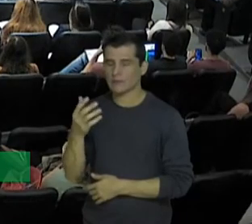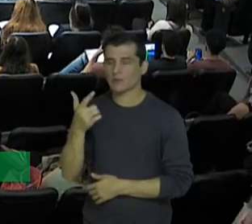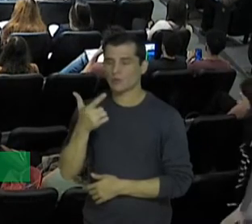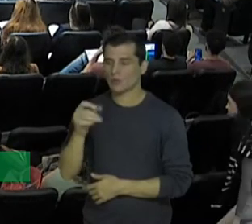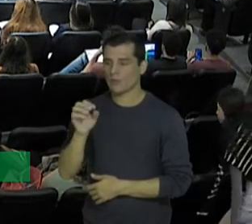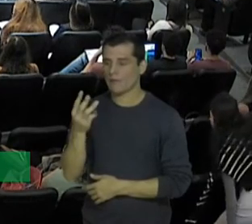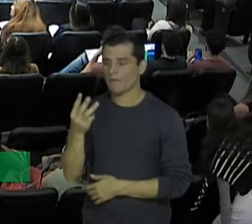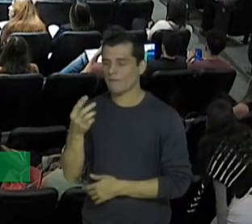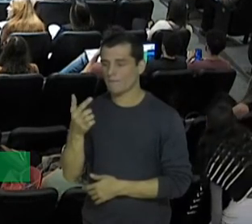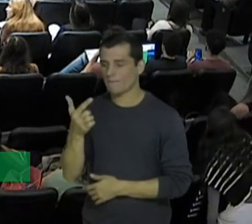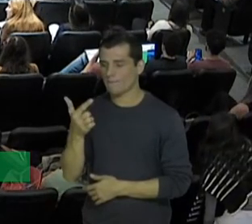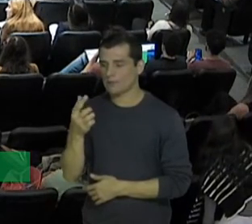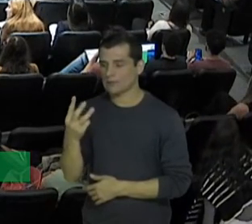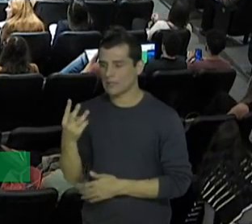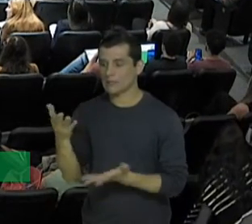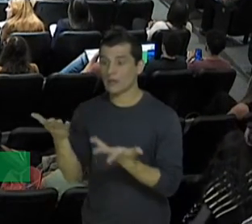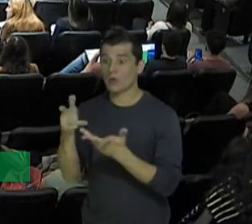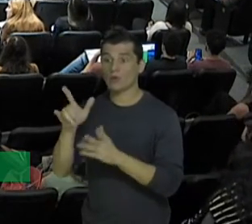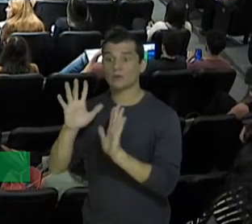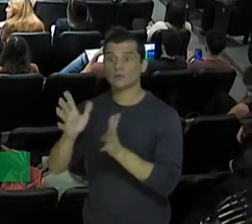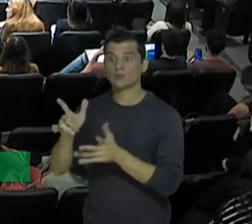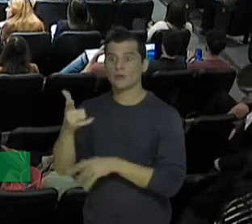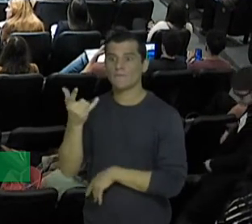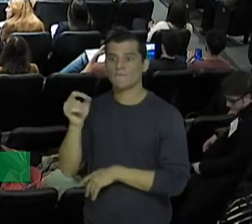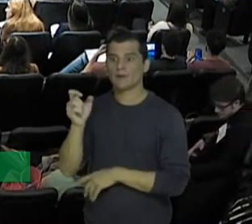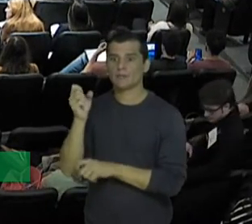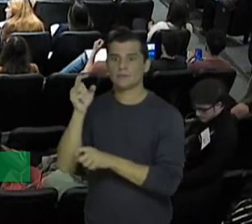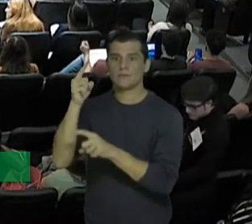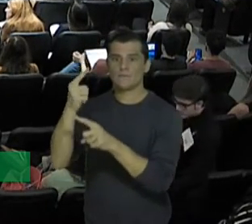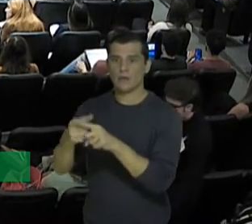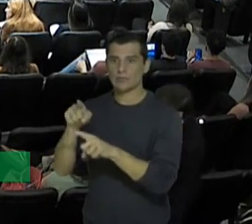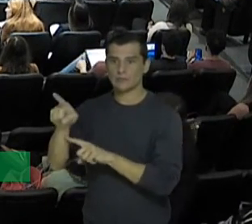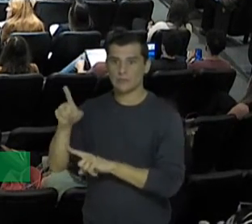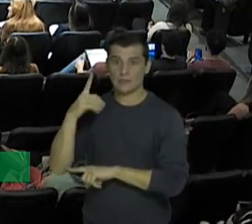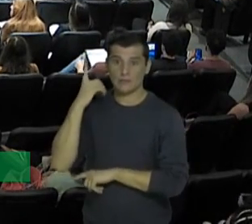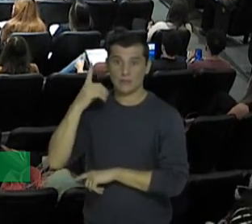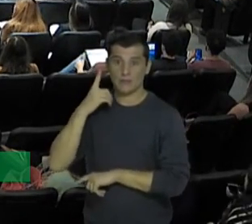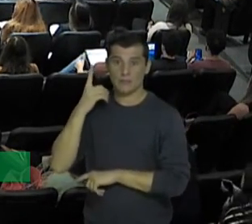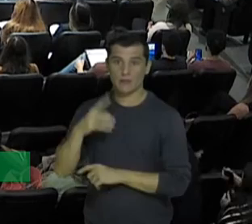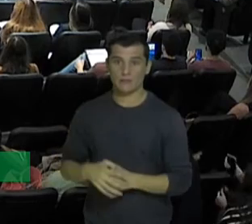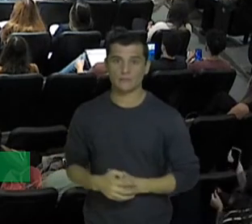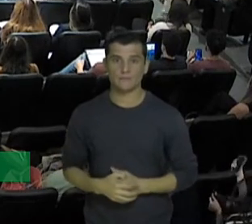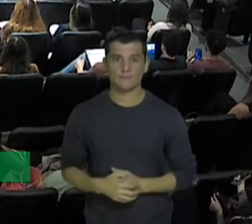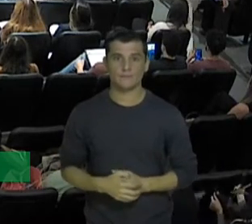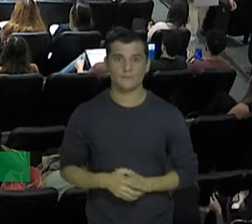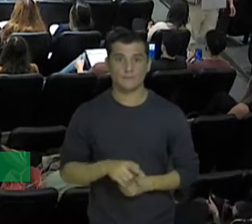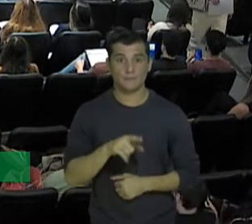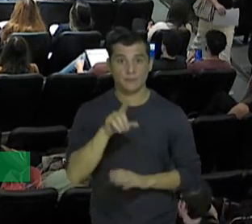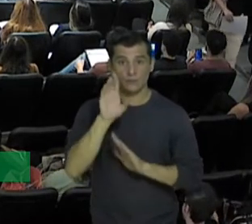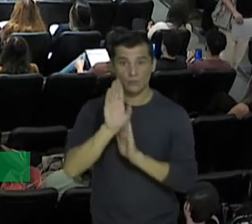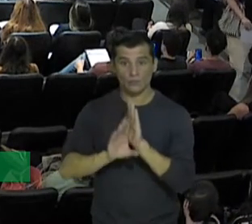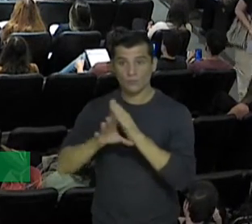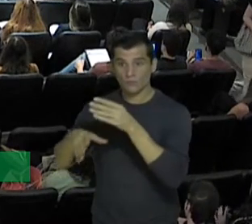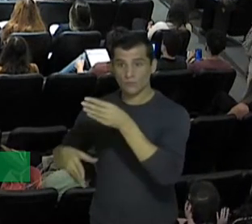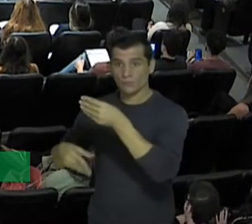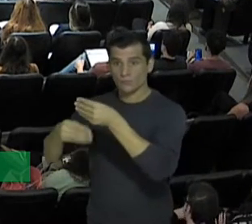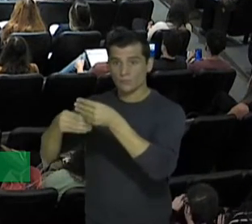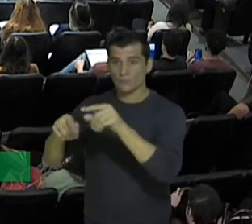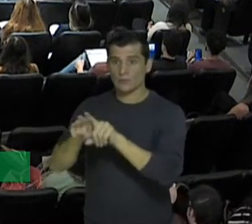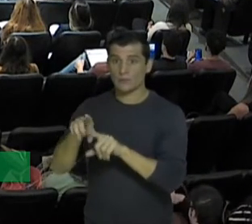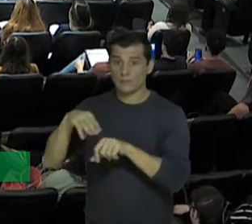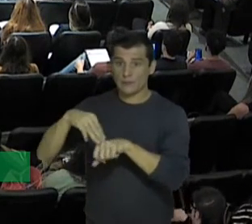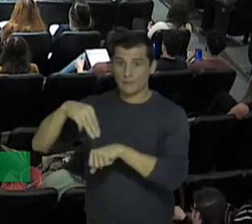palavra muito obrigado gostaria só de atualizar o currículo Eu também possuo mestrado